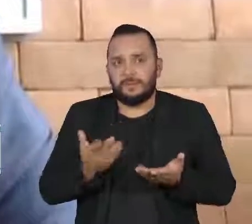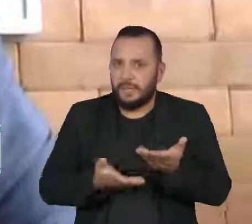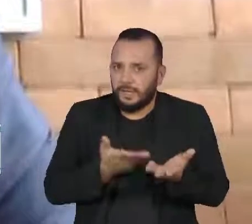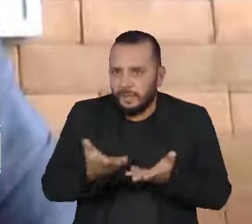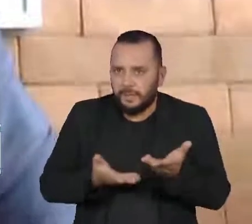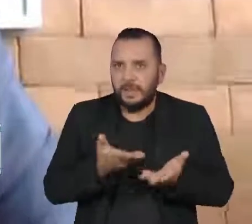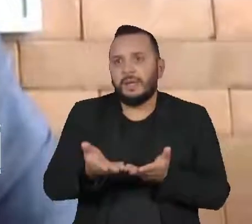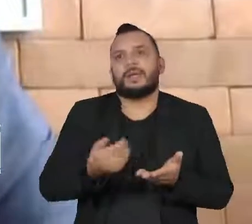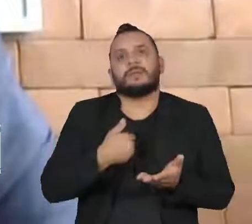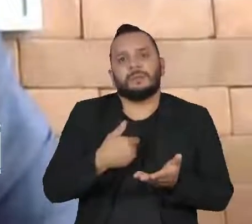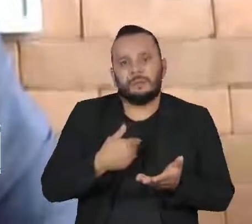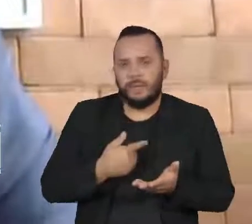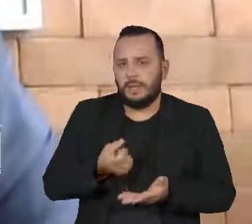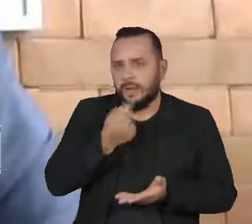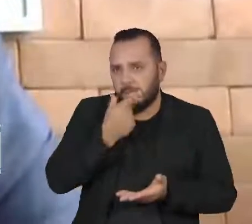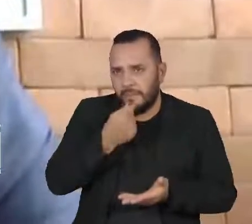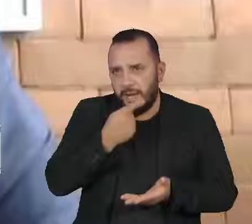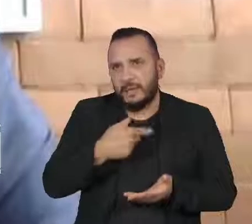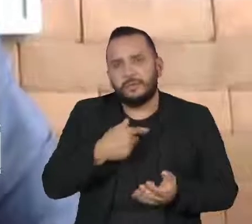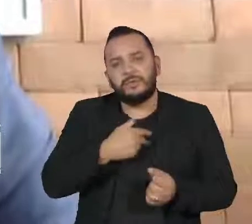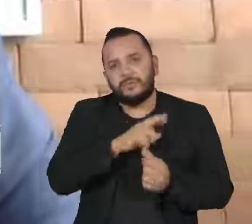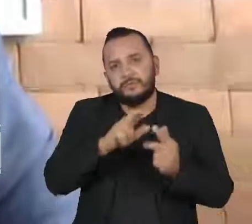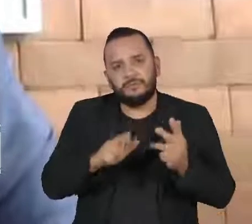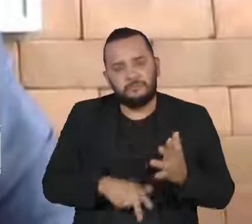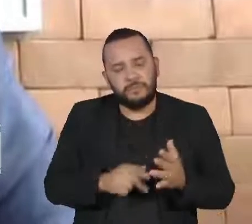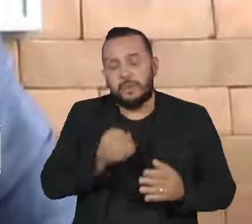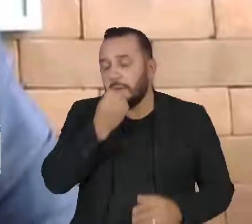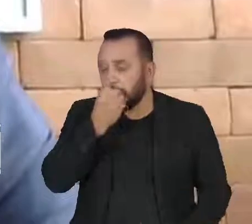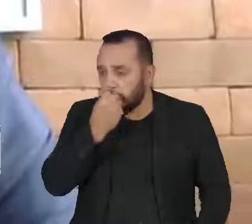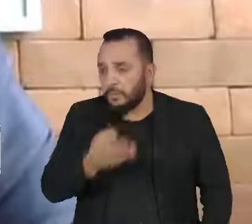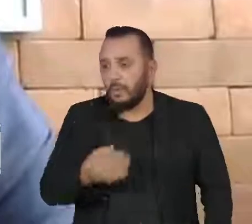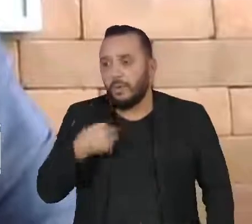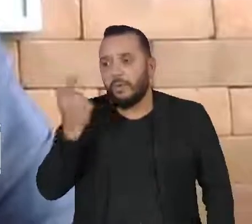as nossas opções de tratamento são muito boas e nós conseguimos controlar as doenças.